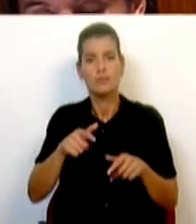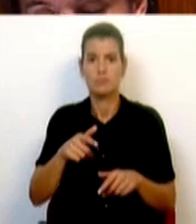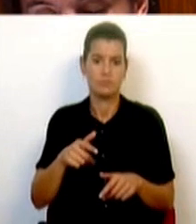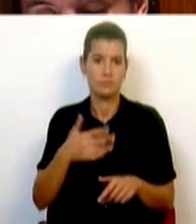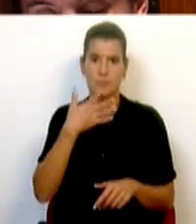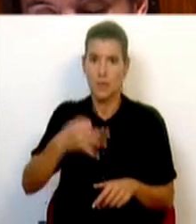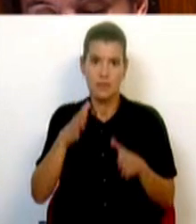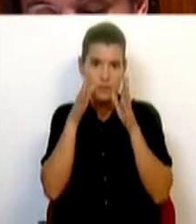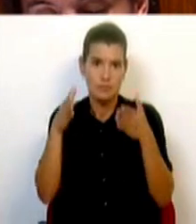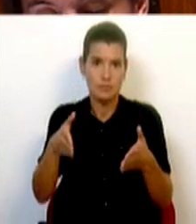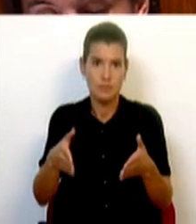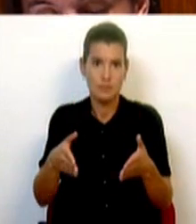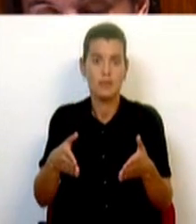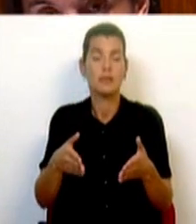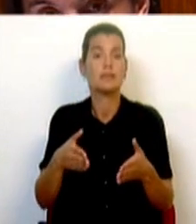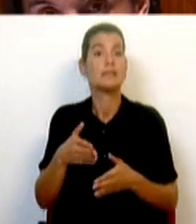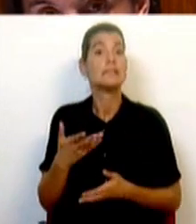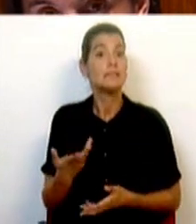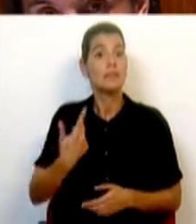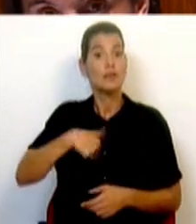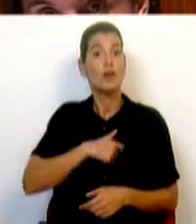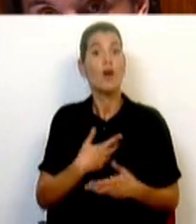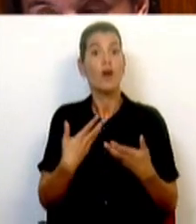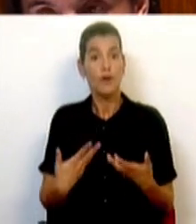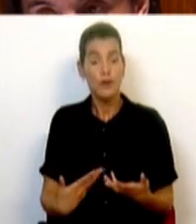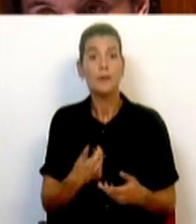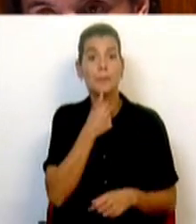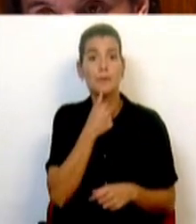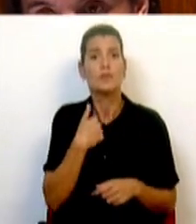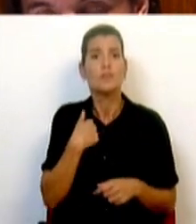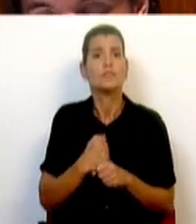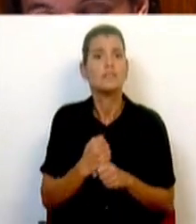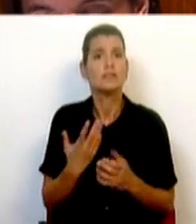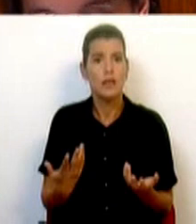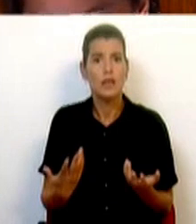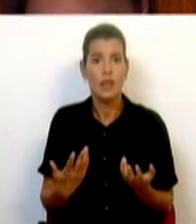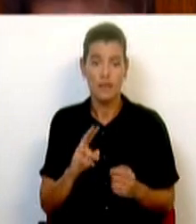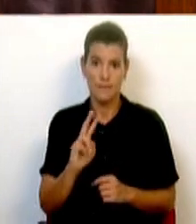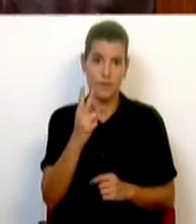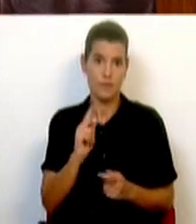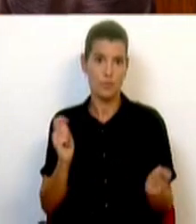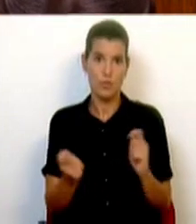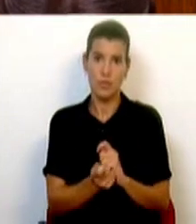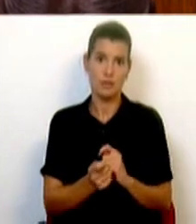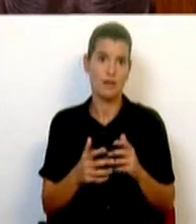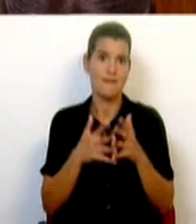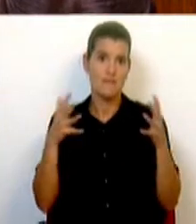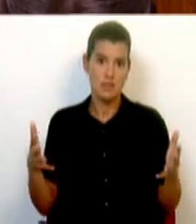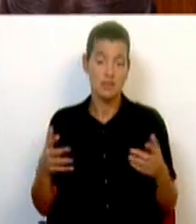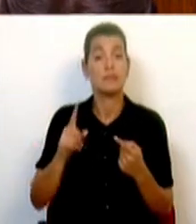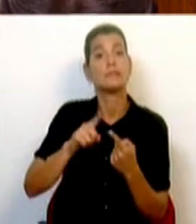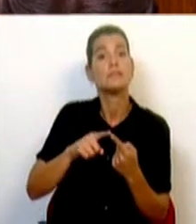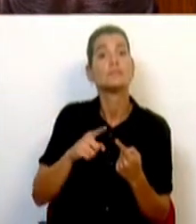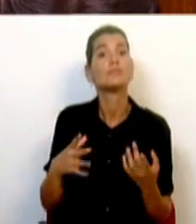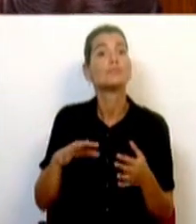plena. E aquilo que nós neste momento estamos a fazer são duas reformas de grande alcance. Uma que